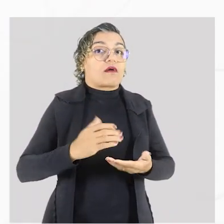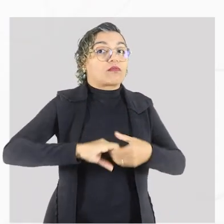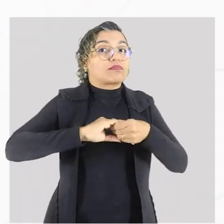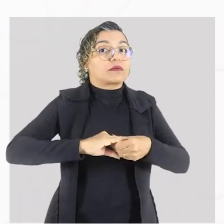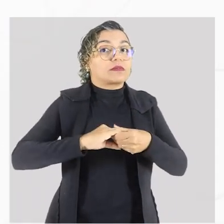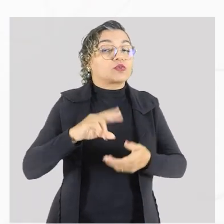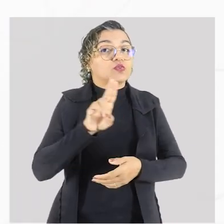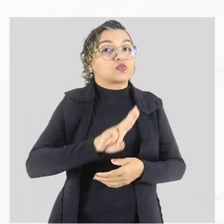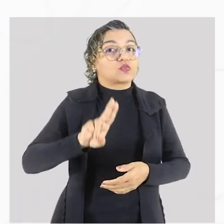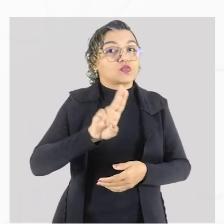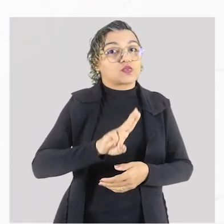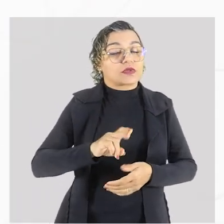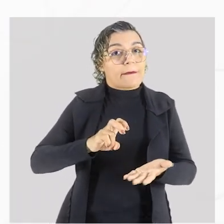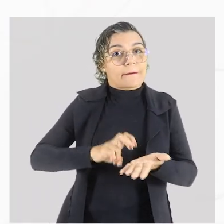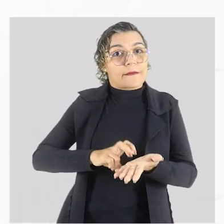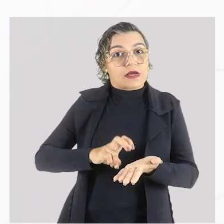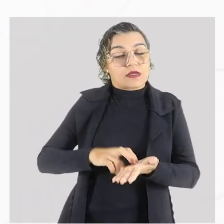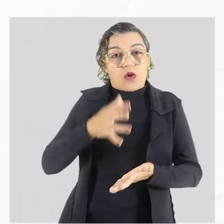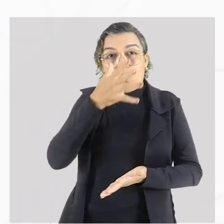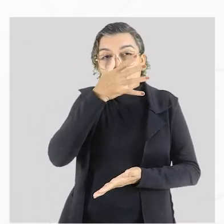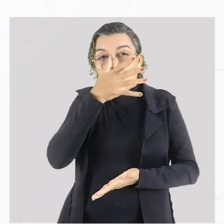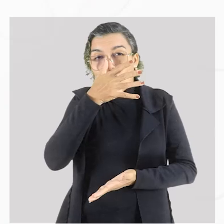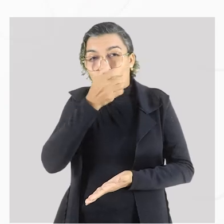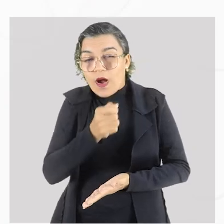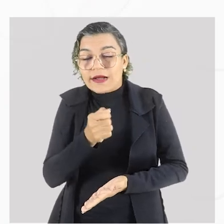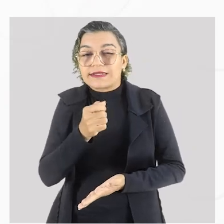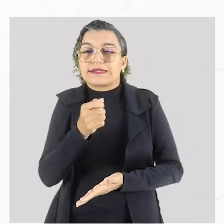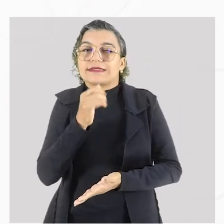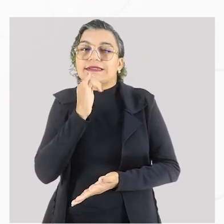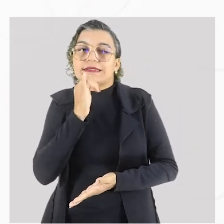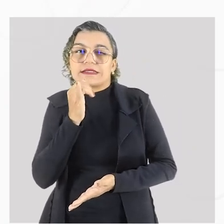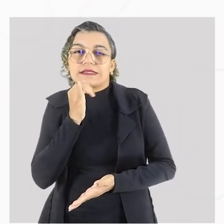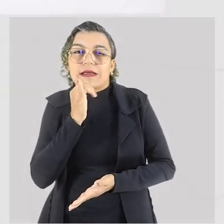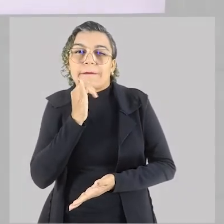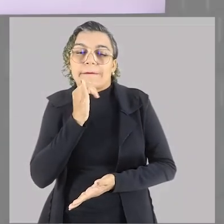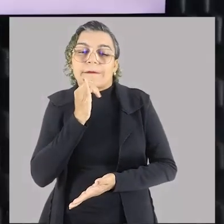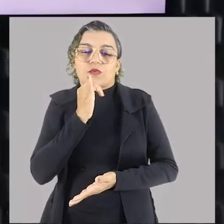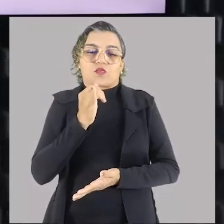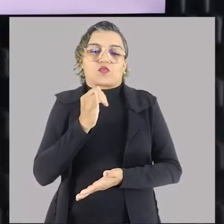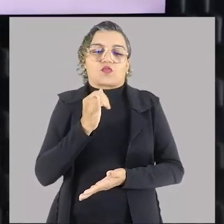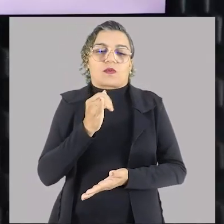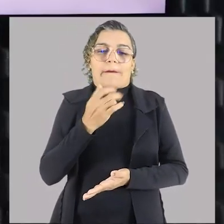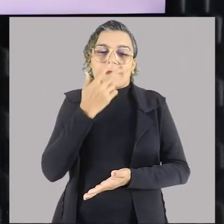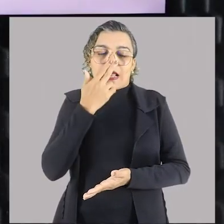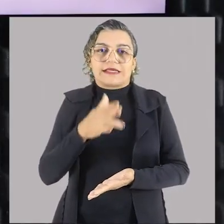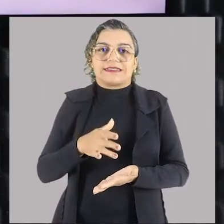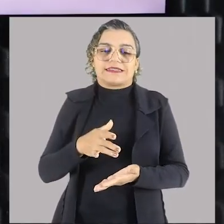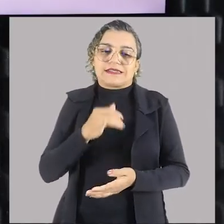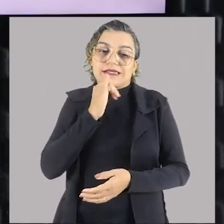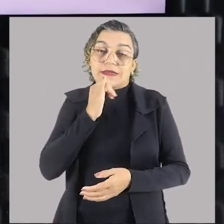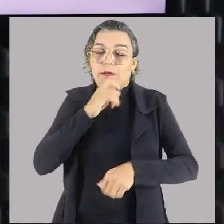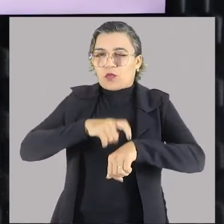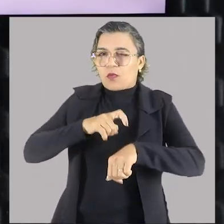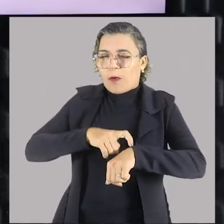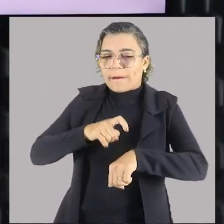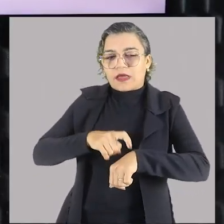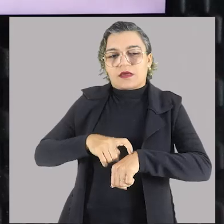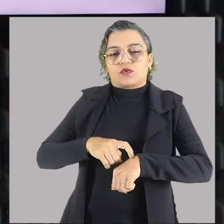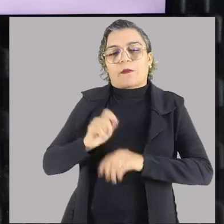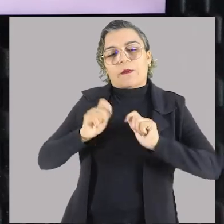from New Jersey, de onde ela é. I'm a teacher. Sou professora, profissão que está lá, eu pulei a questão